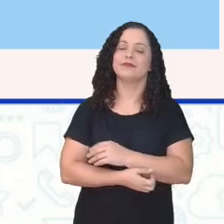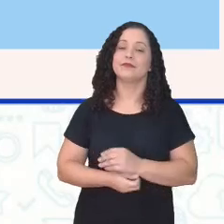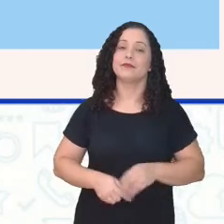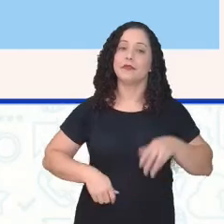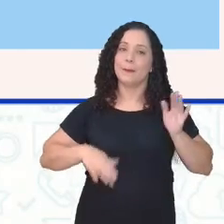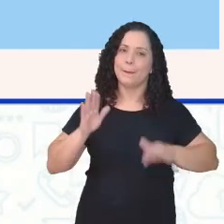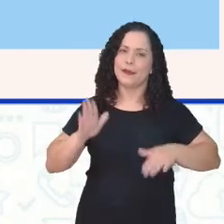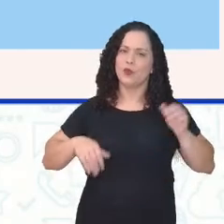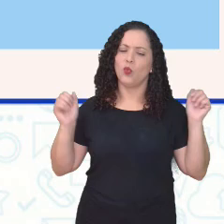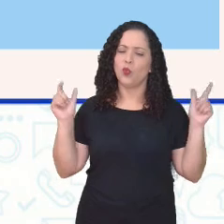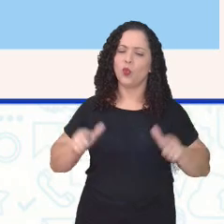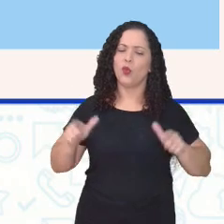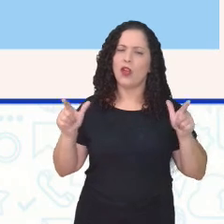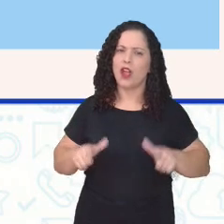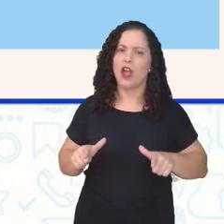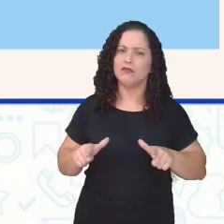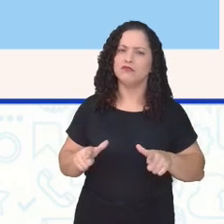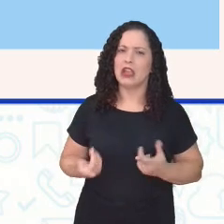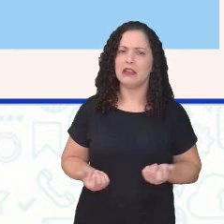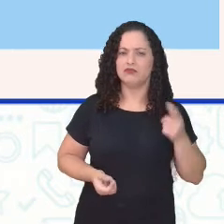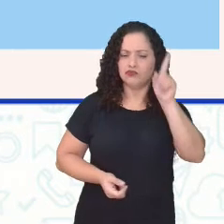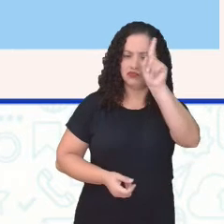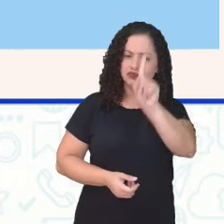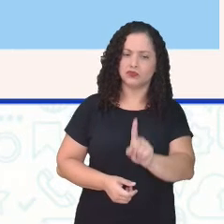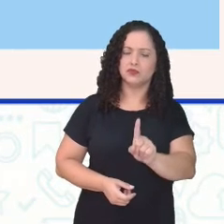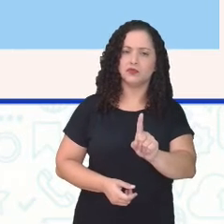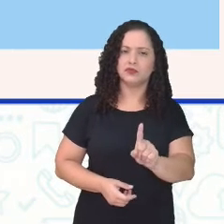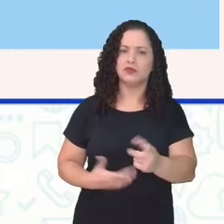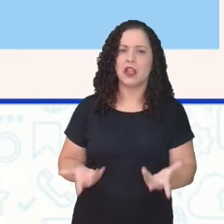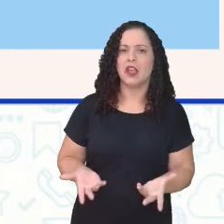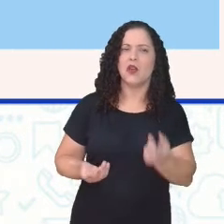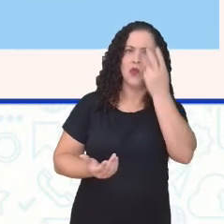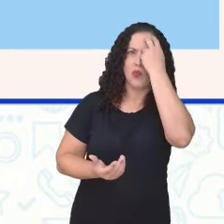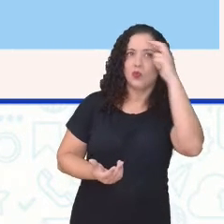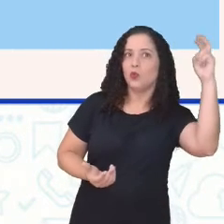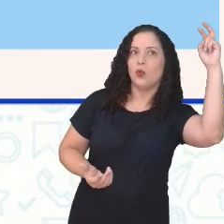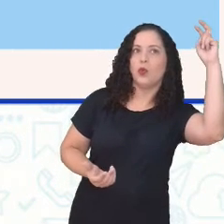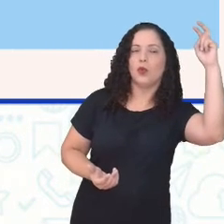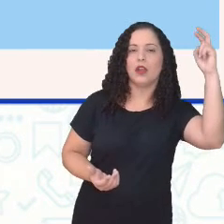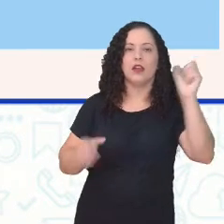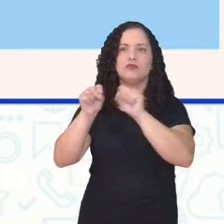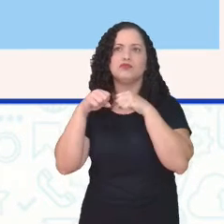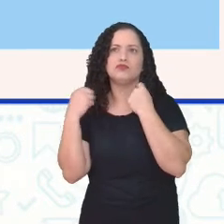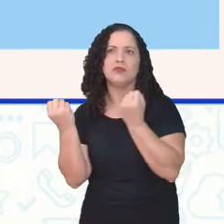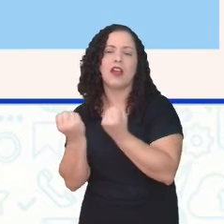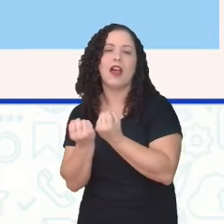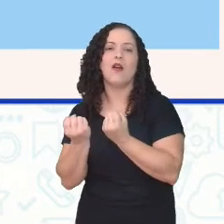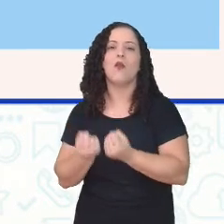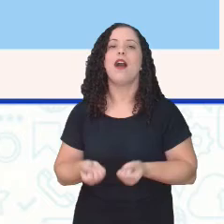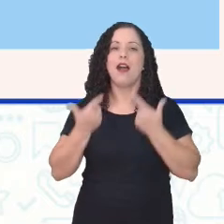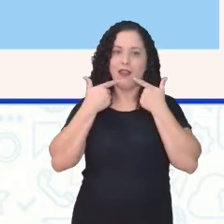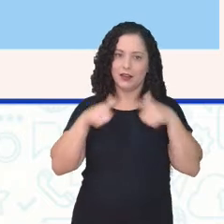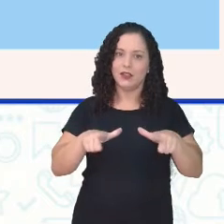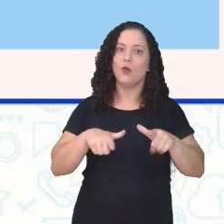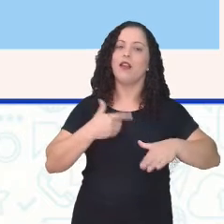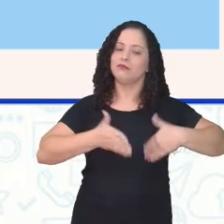meio social e cultural em que a pessoa vive, a língua se desenvolve de um jeito ou de outro, de uma forma que